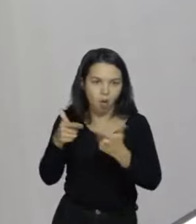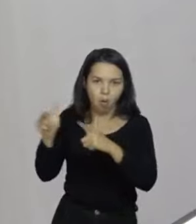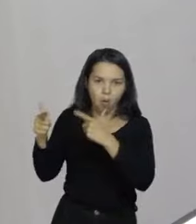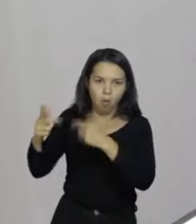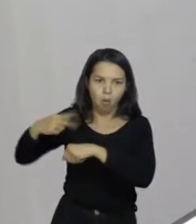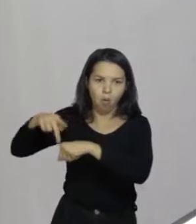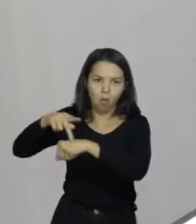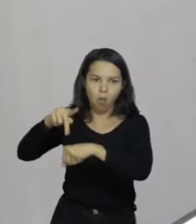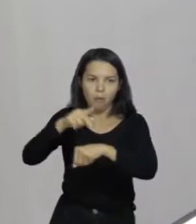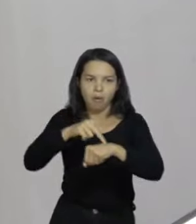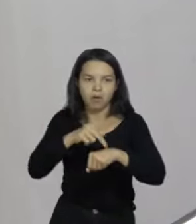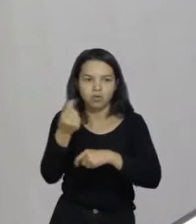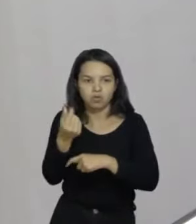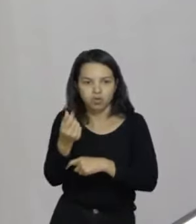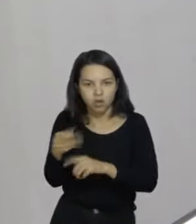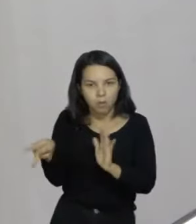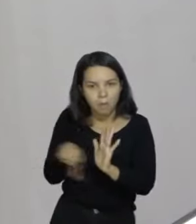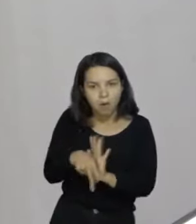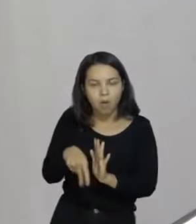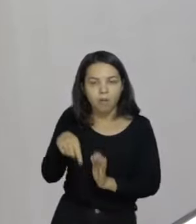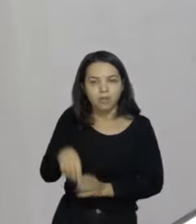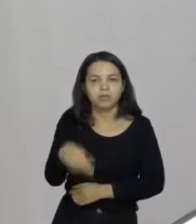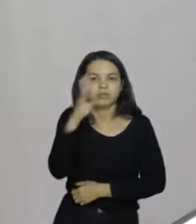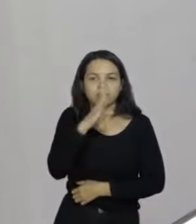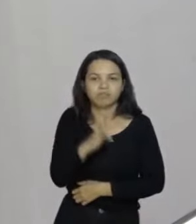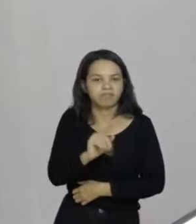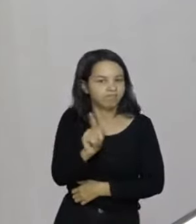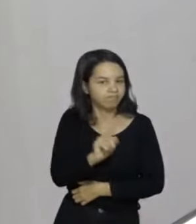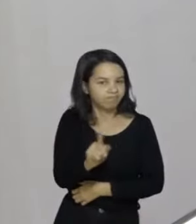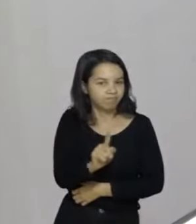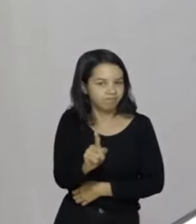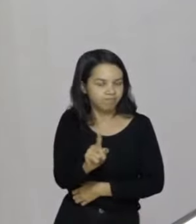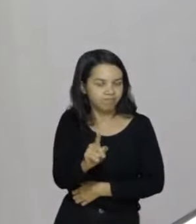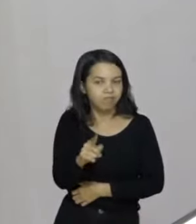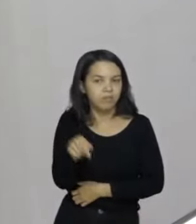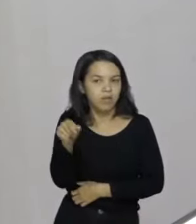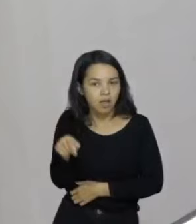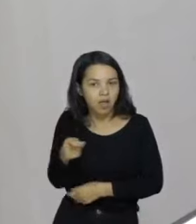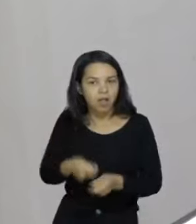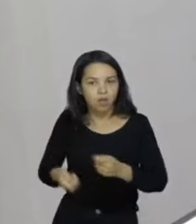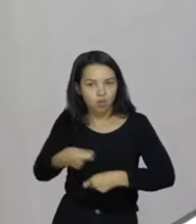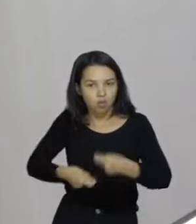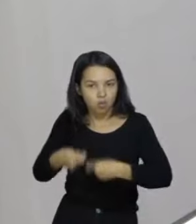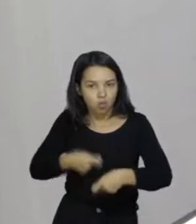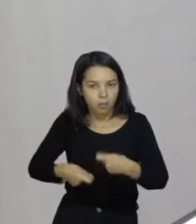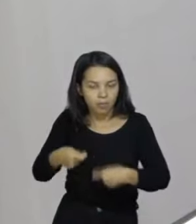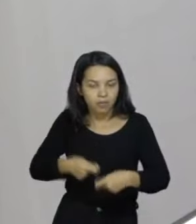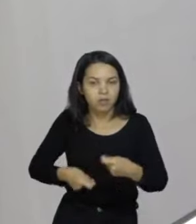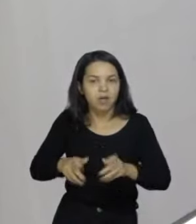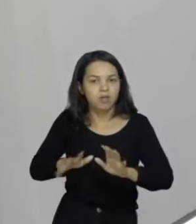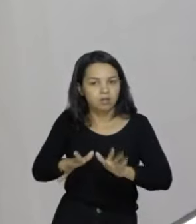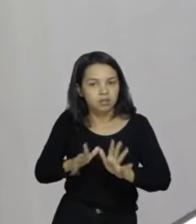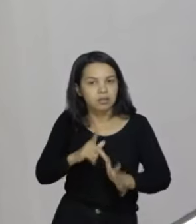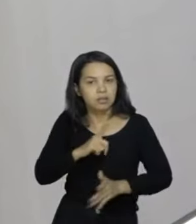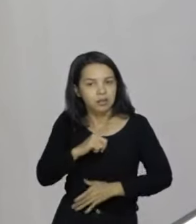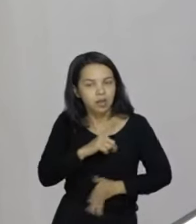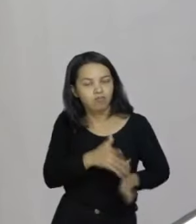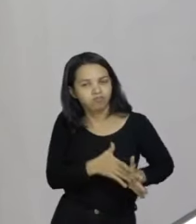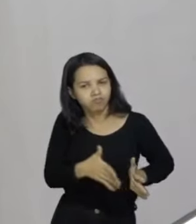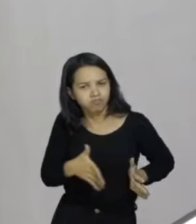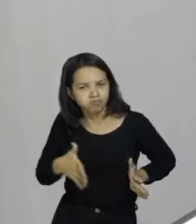com o dinheiro dos brasileiros essa matriz econômica ela tem tempo para se produzir